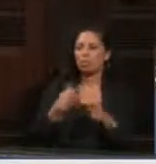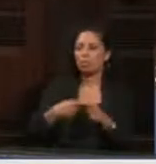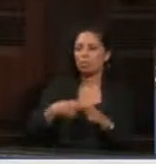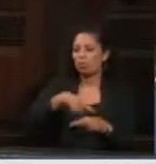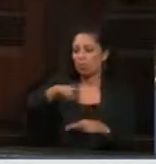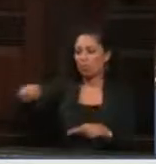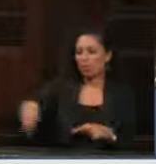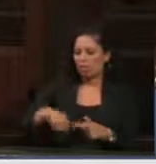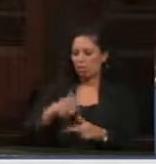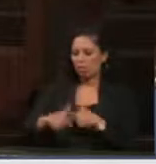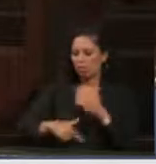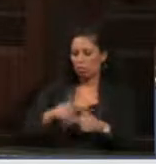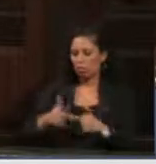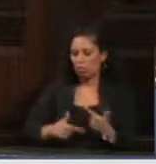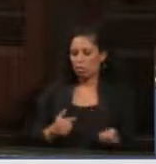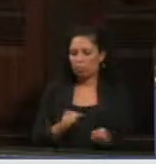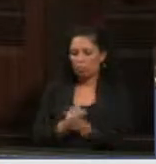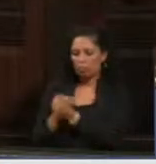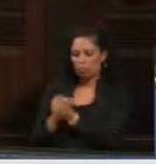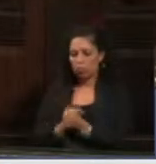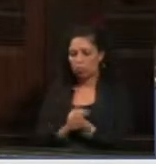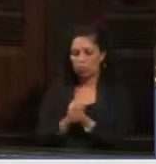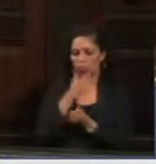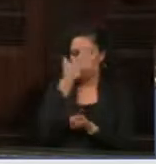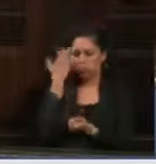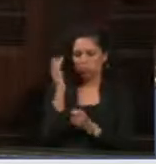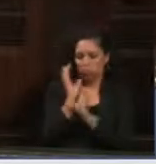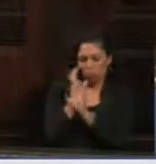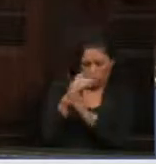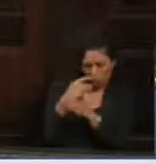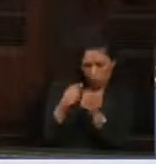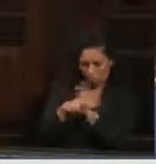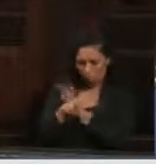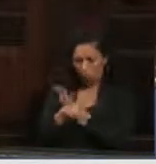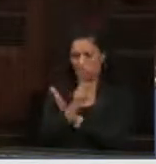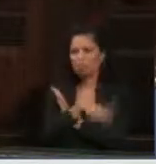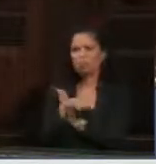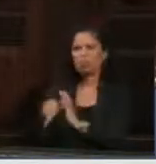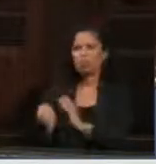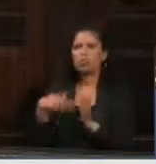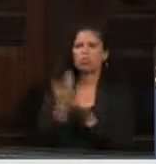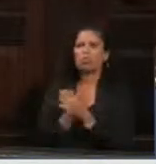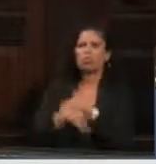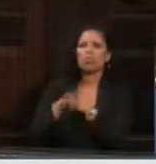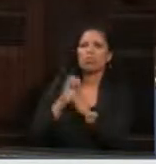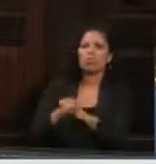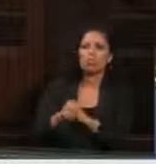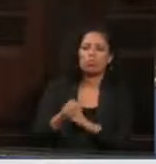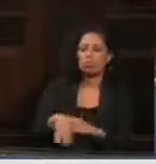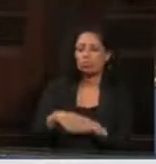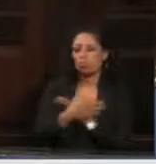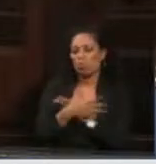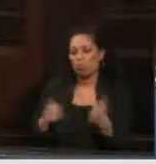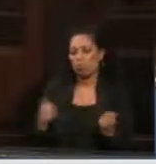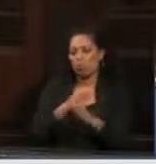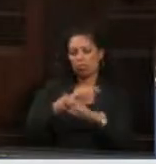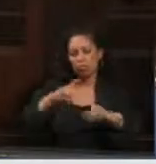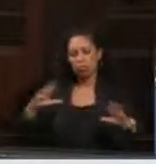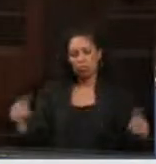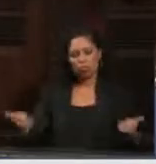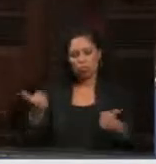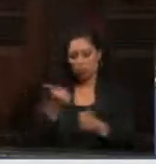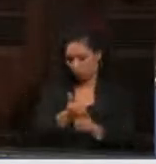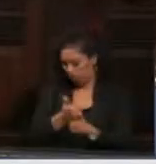com sua comunidade científica dirigentes pesquisadores professores estudantes e mestrando os bolsistas enfim